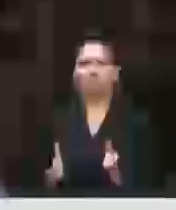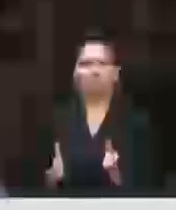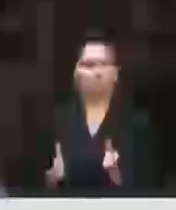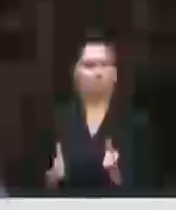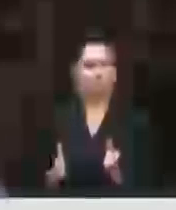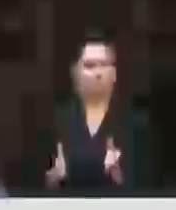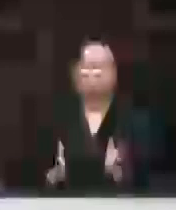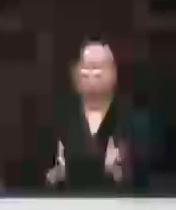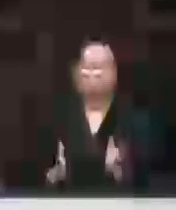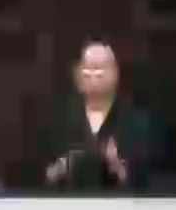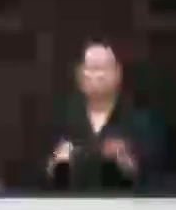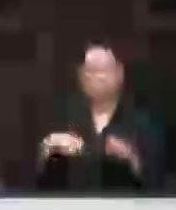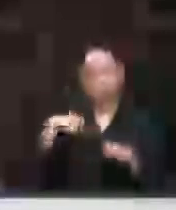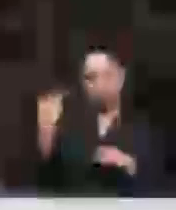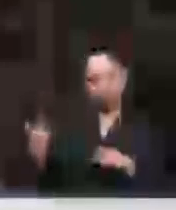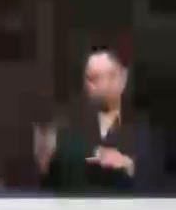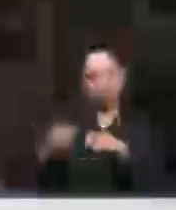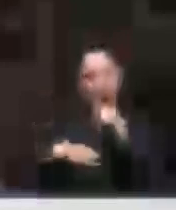ou sinalizados